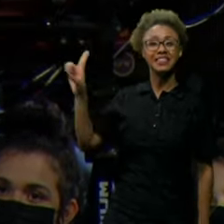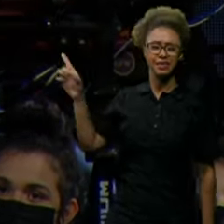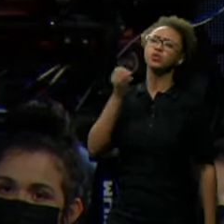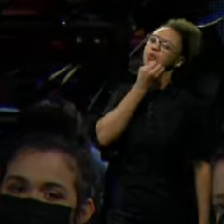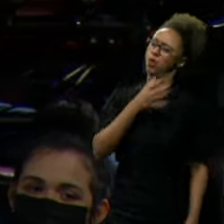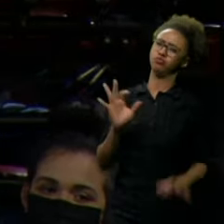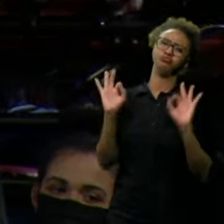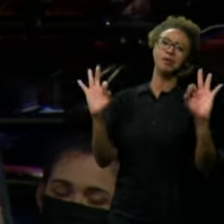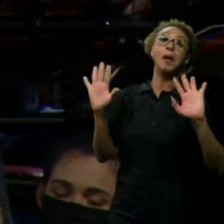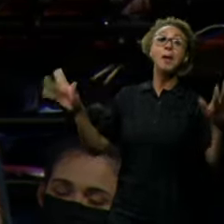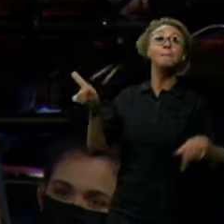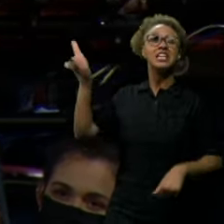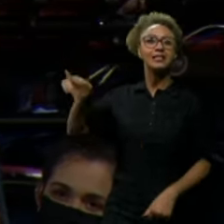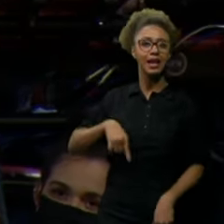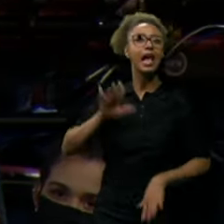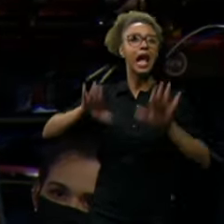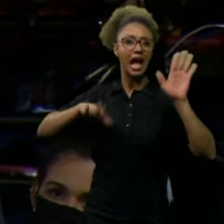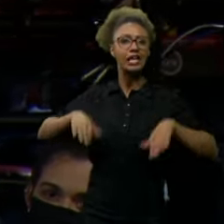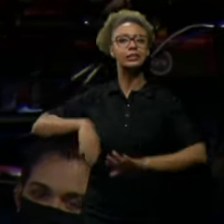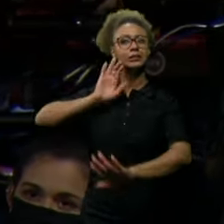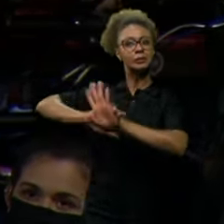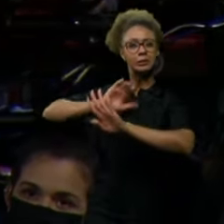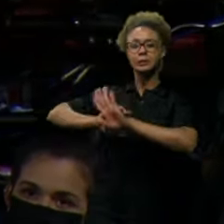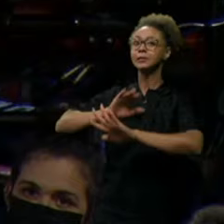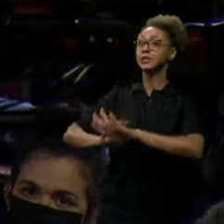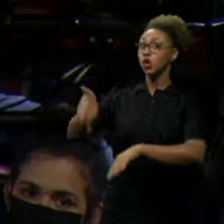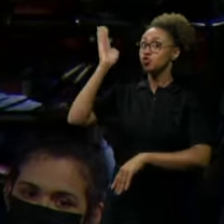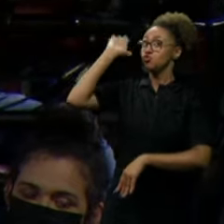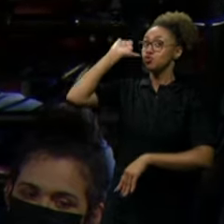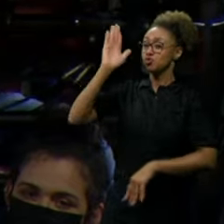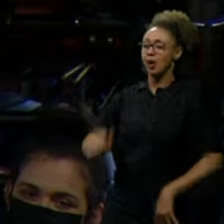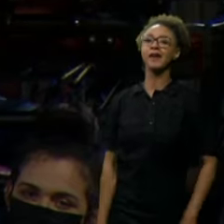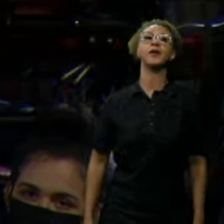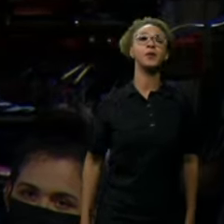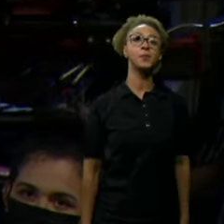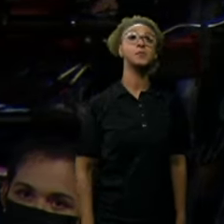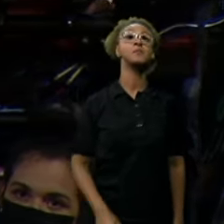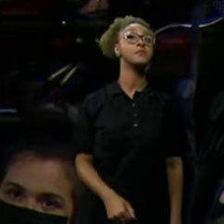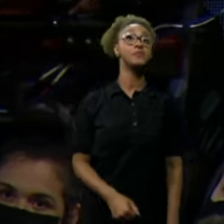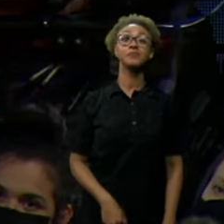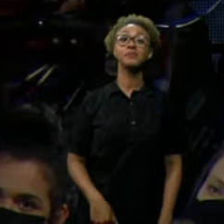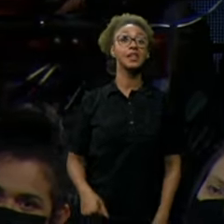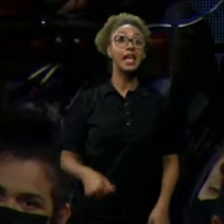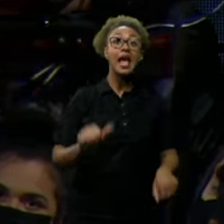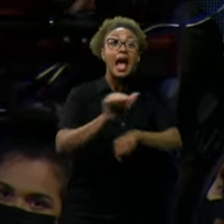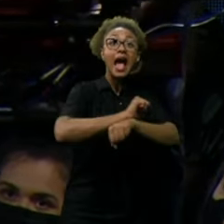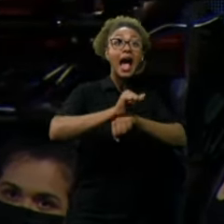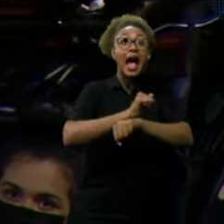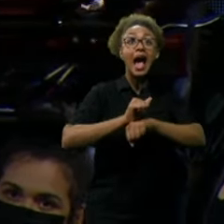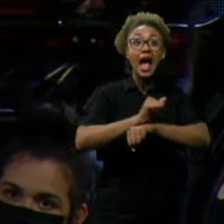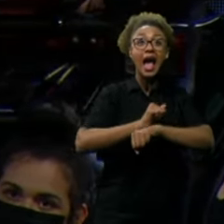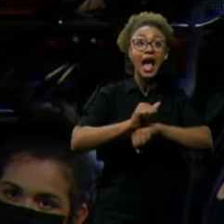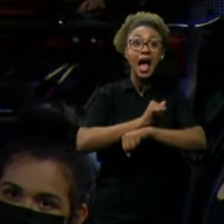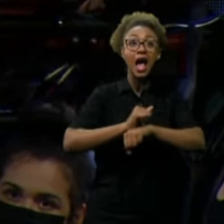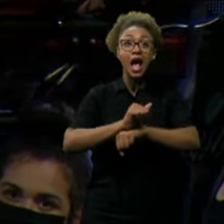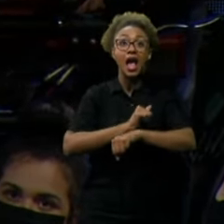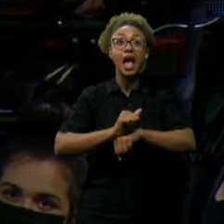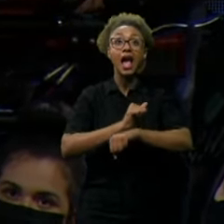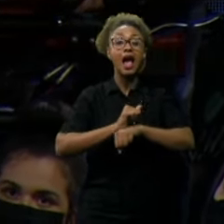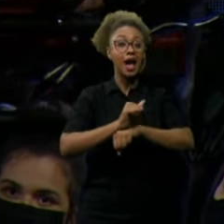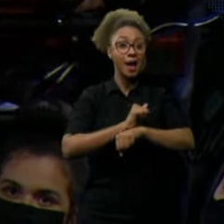melhor ainda E aí ele disse assim Abra o homem tá tão focado que ele diz de novo a